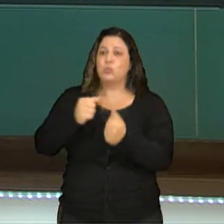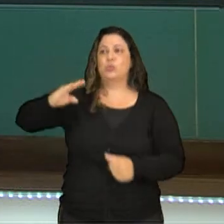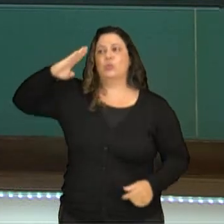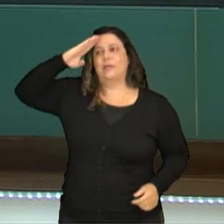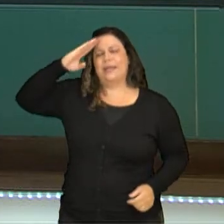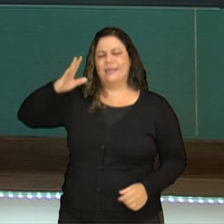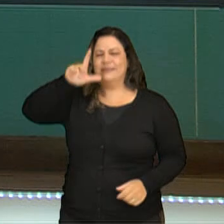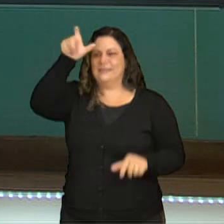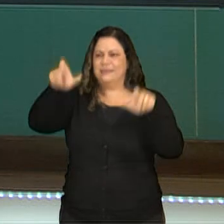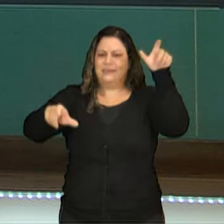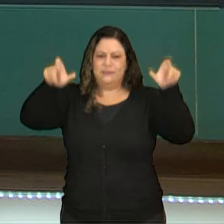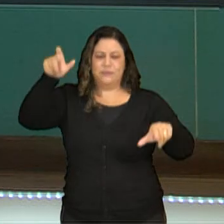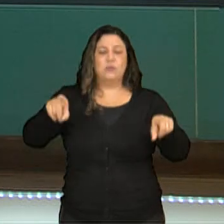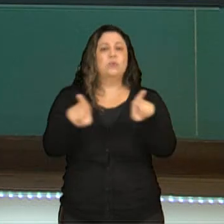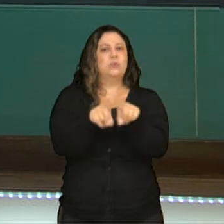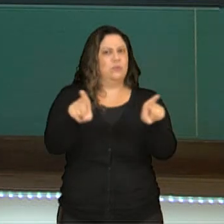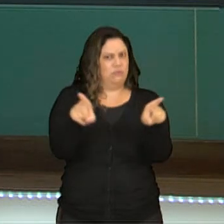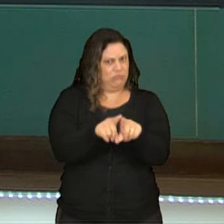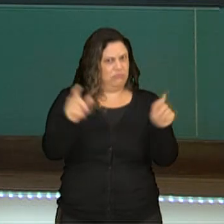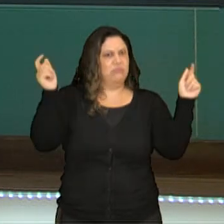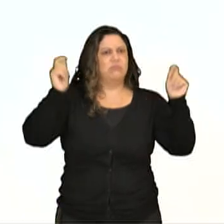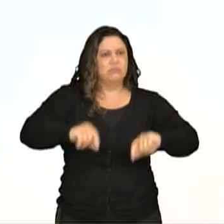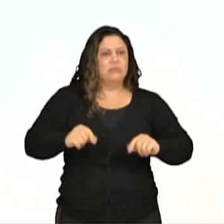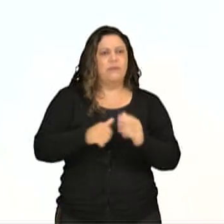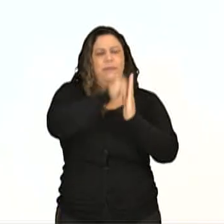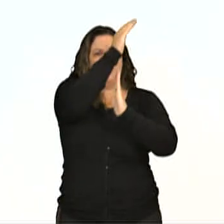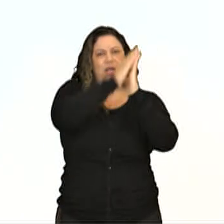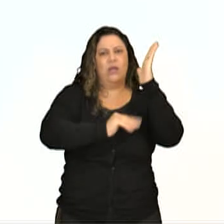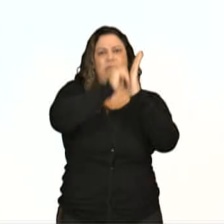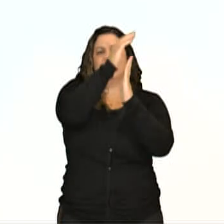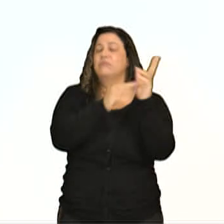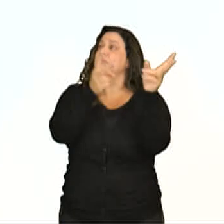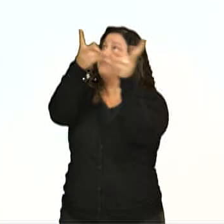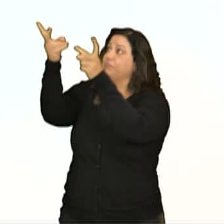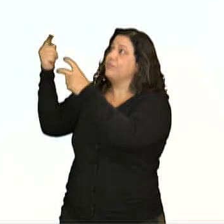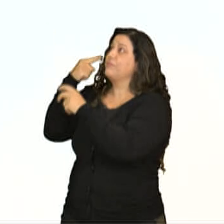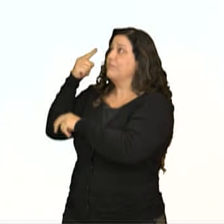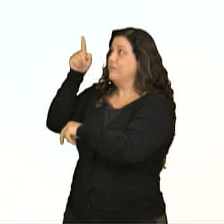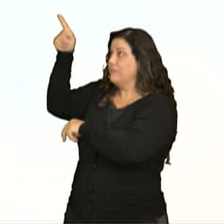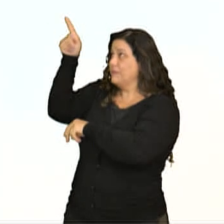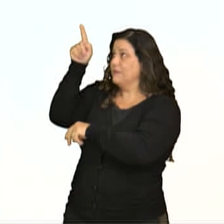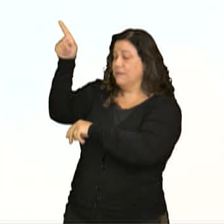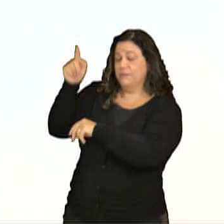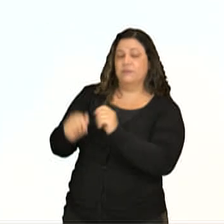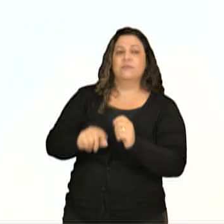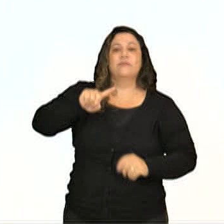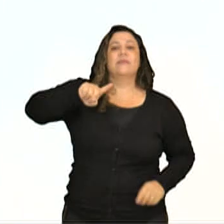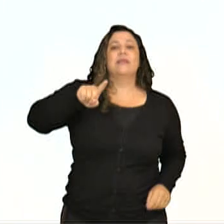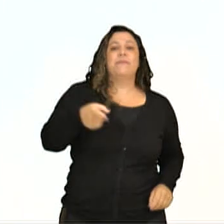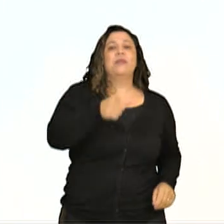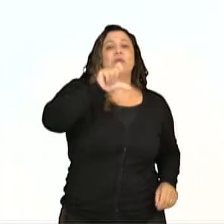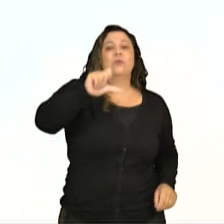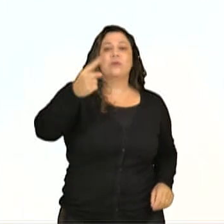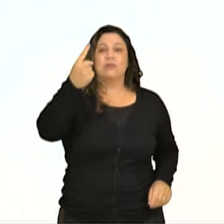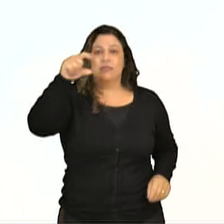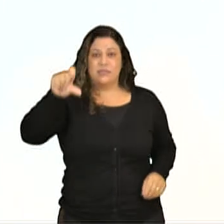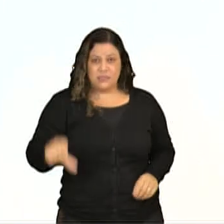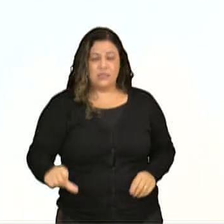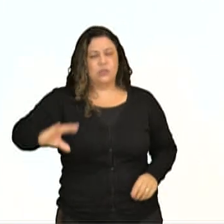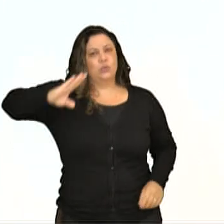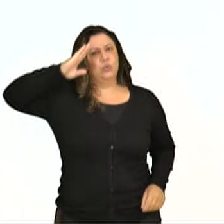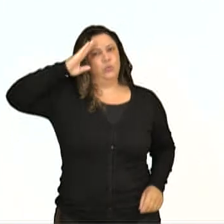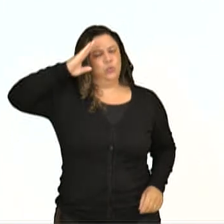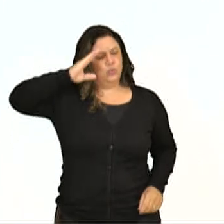obviamente, também, como nessa pintura aí, Envenenados, de John Sargent, de 1919, que mostra aí